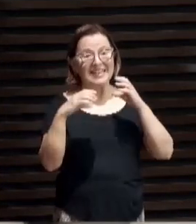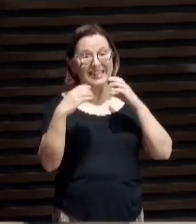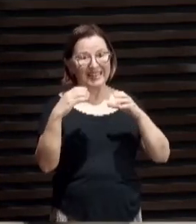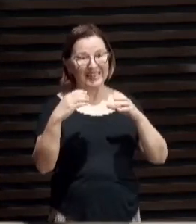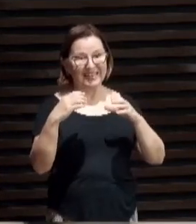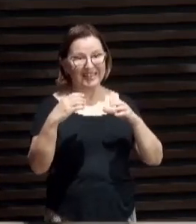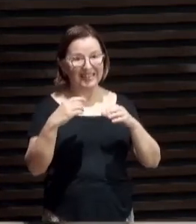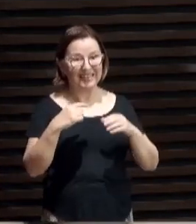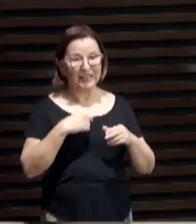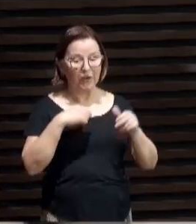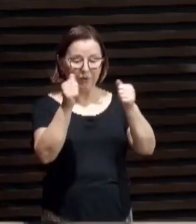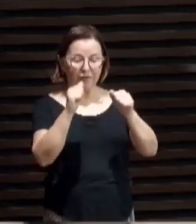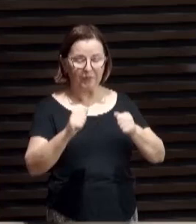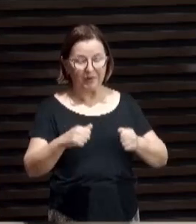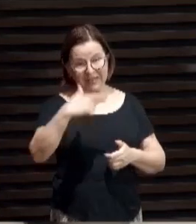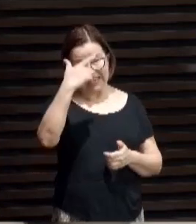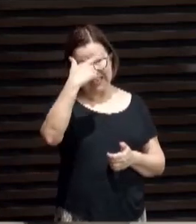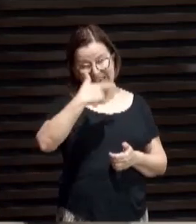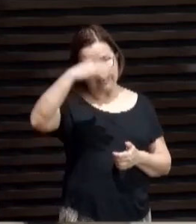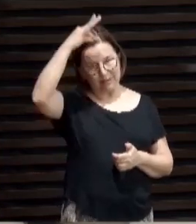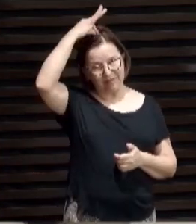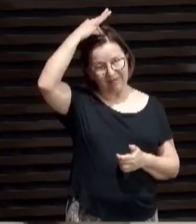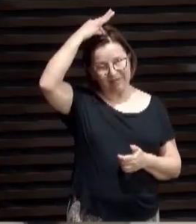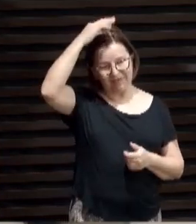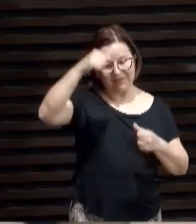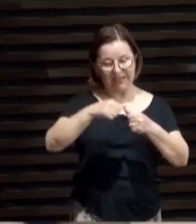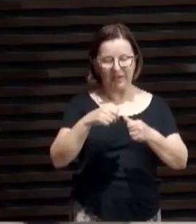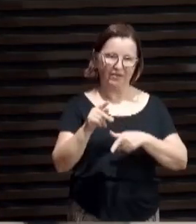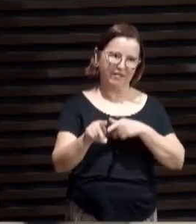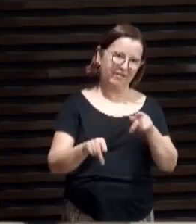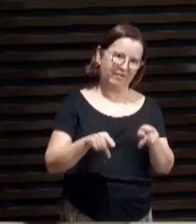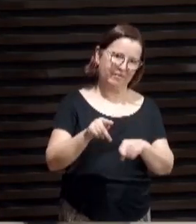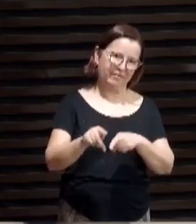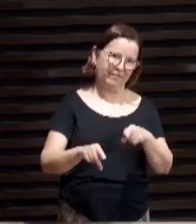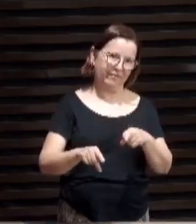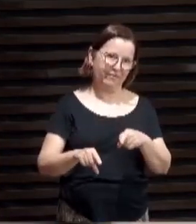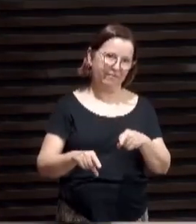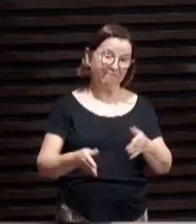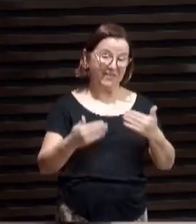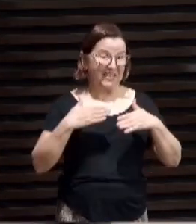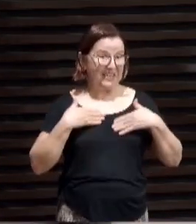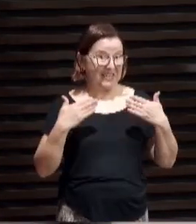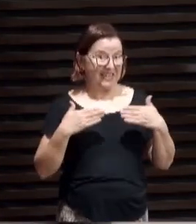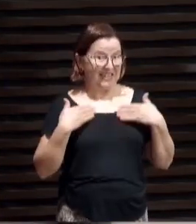eu formarei o caráter espiritual desse povo. Dá-me o